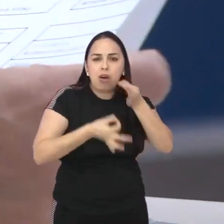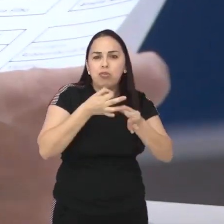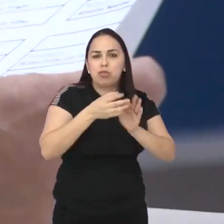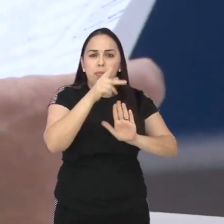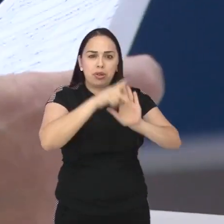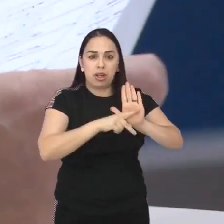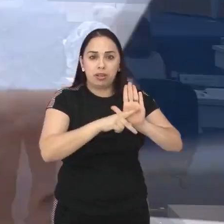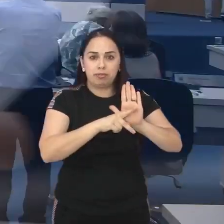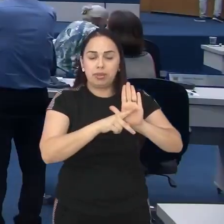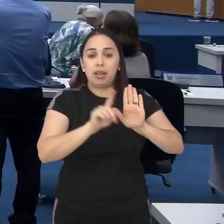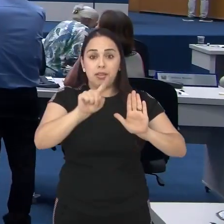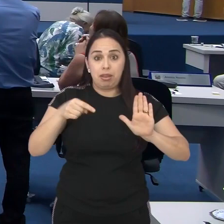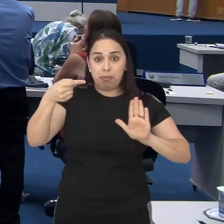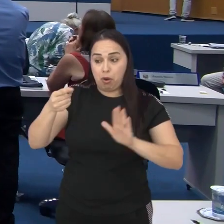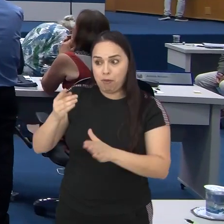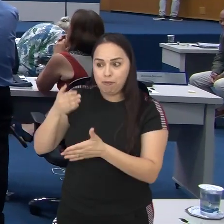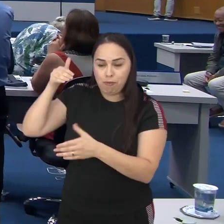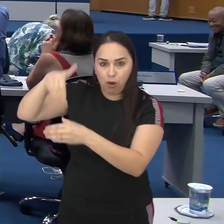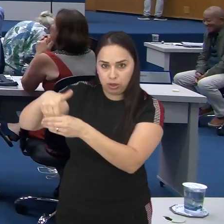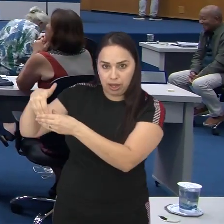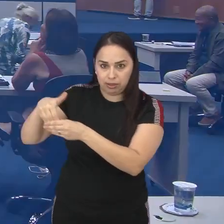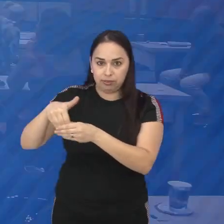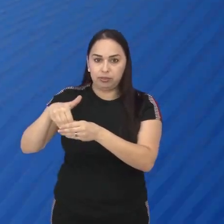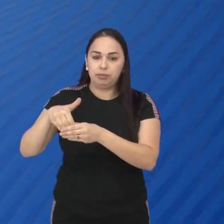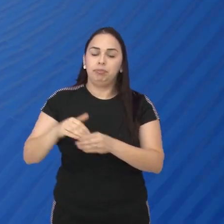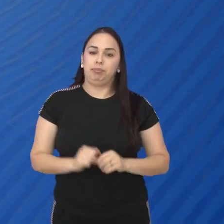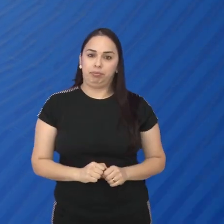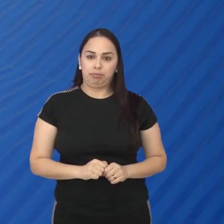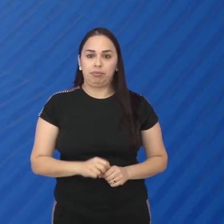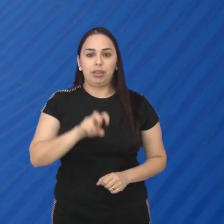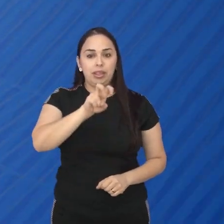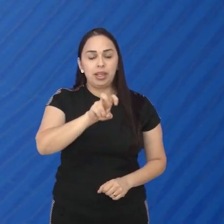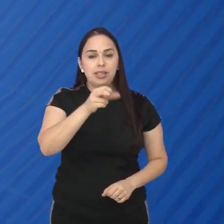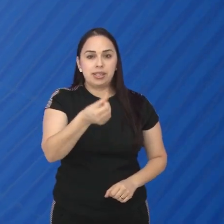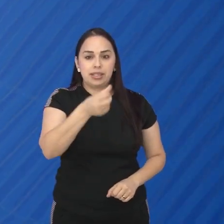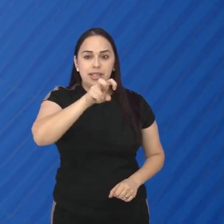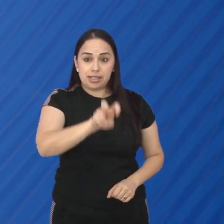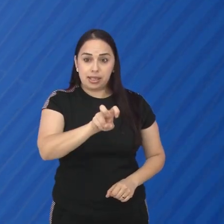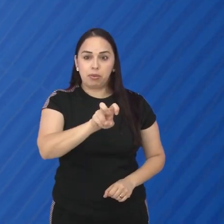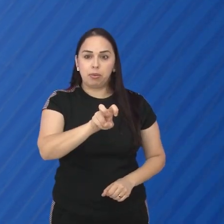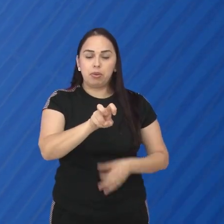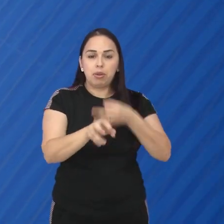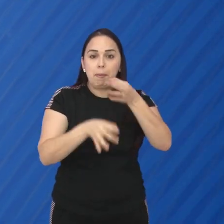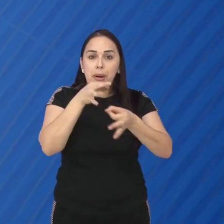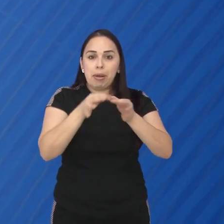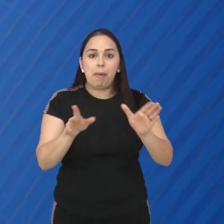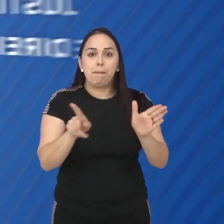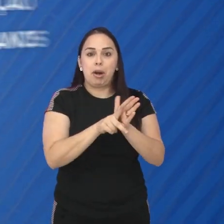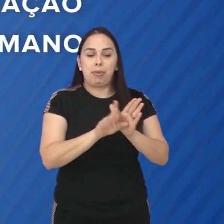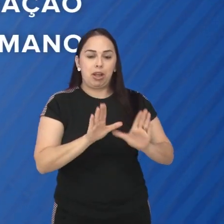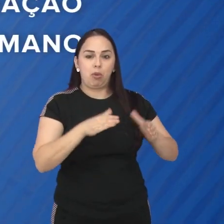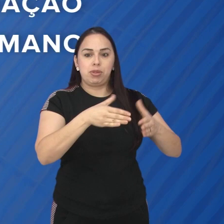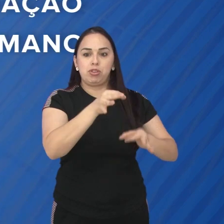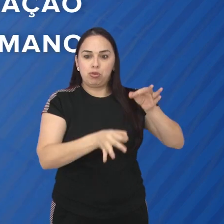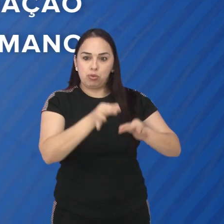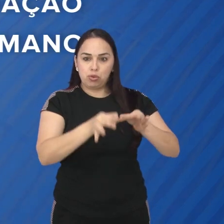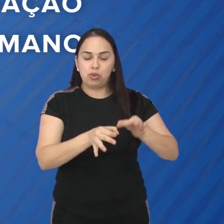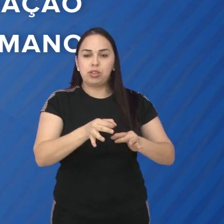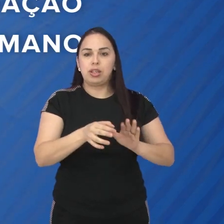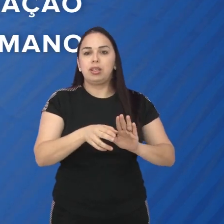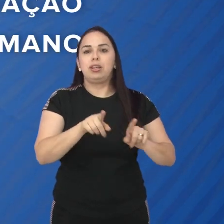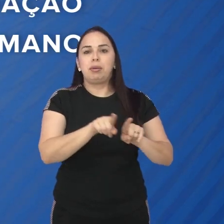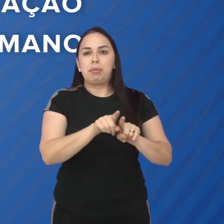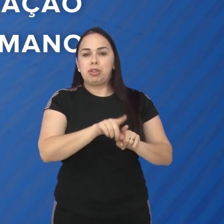propostas legislativas antes da votação em plenário. Desse total, 565 foram da Comissão de